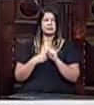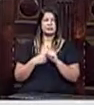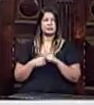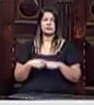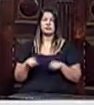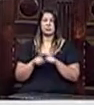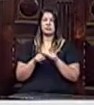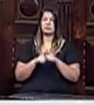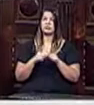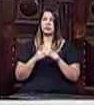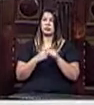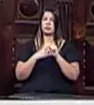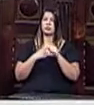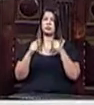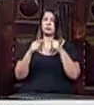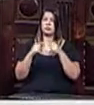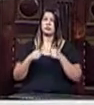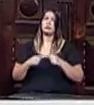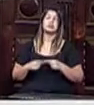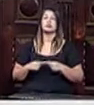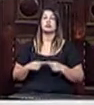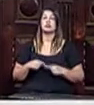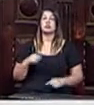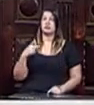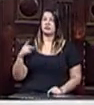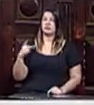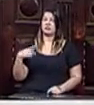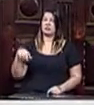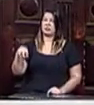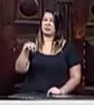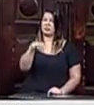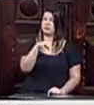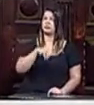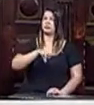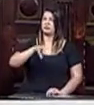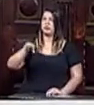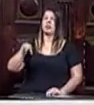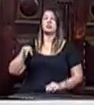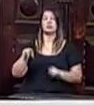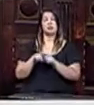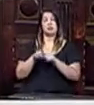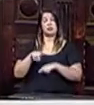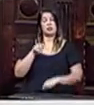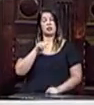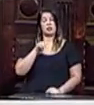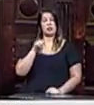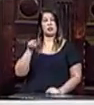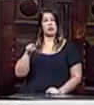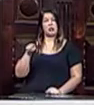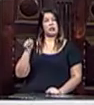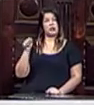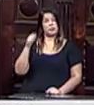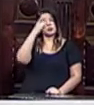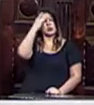em relação ao servidor público, que até agora os aposentados ainda não receberam o